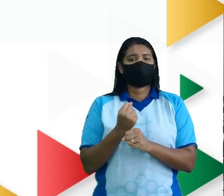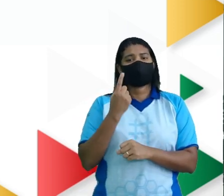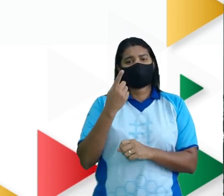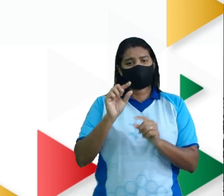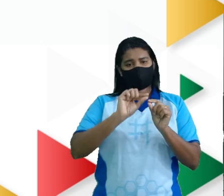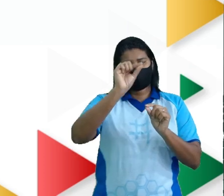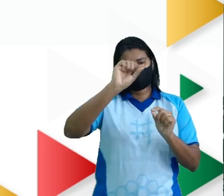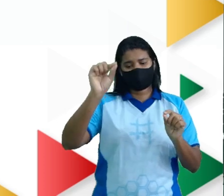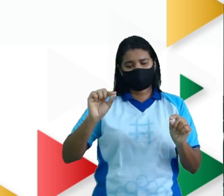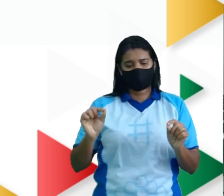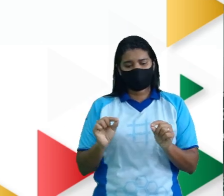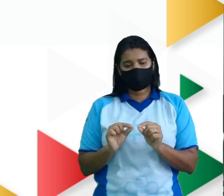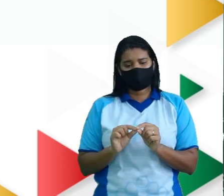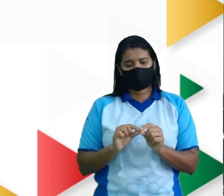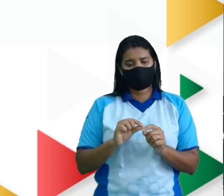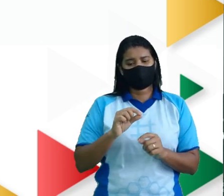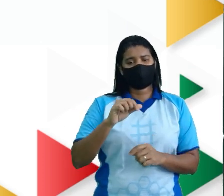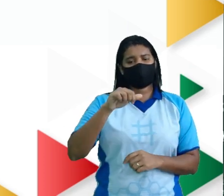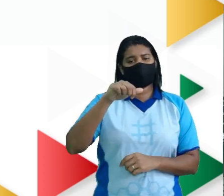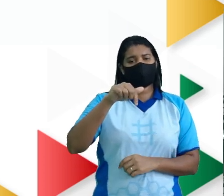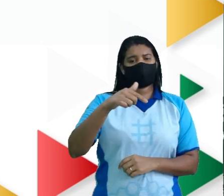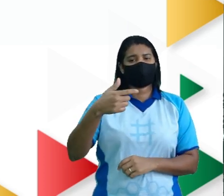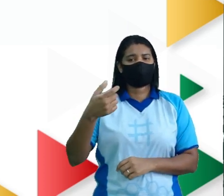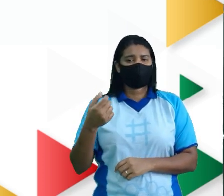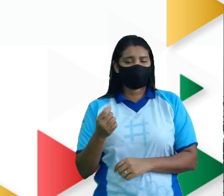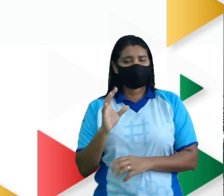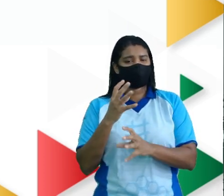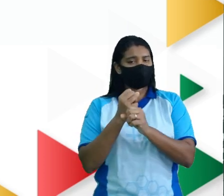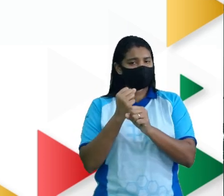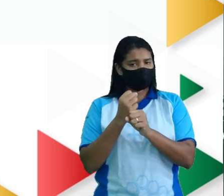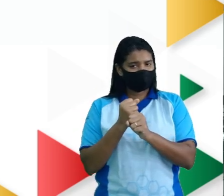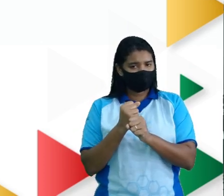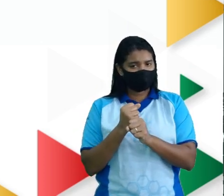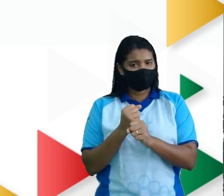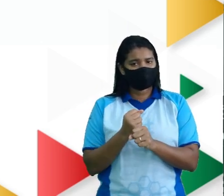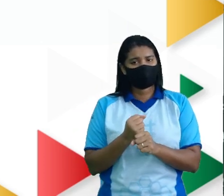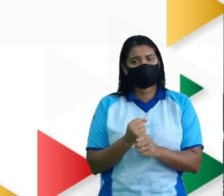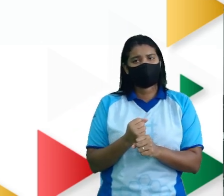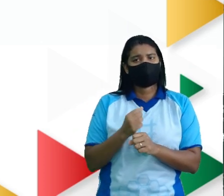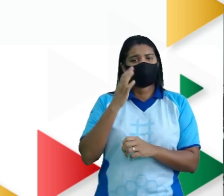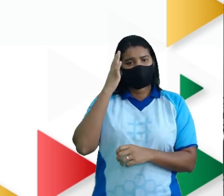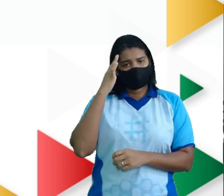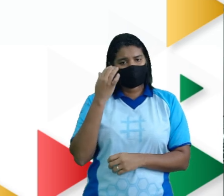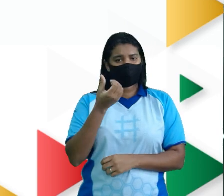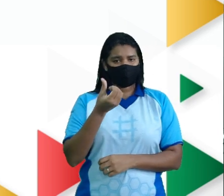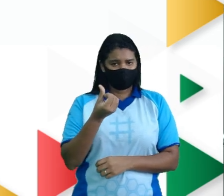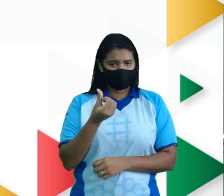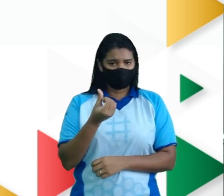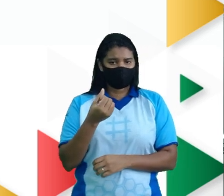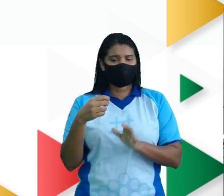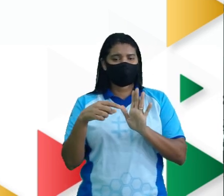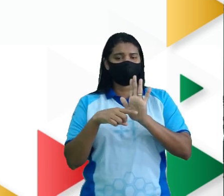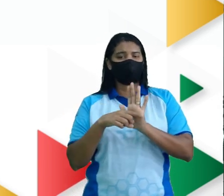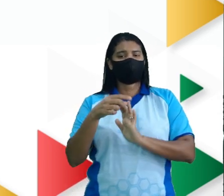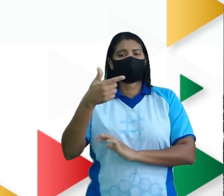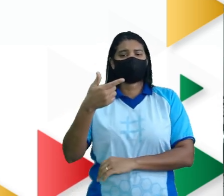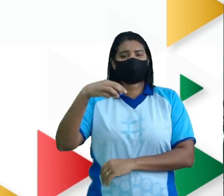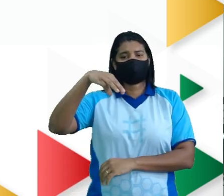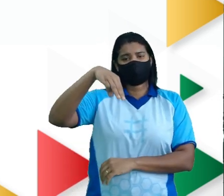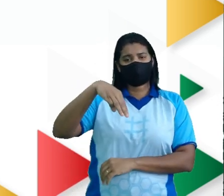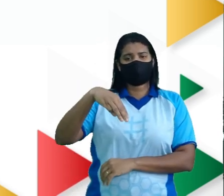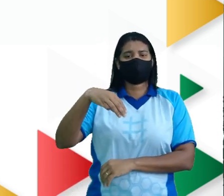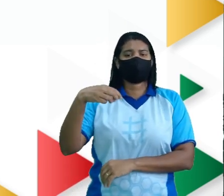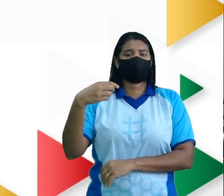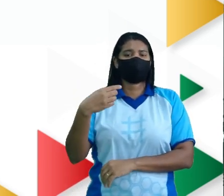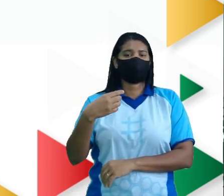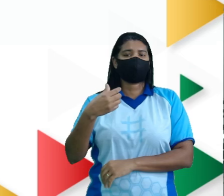é 720 graus, como é que eu sei? Só é calcular a soma dos ângulos internos, 6 lados, menos 2, que é n menos 2 vezes